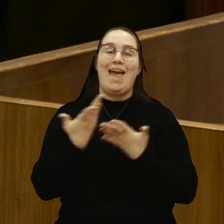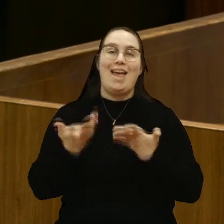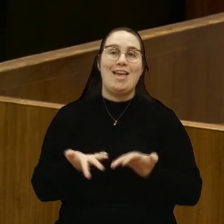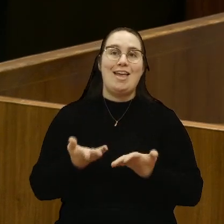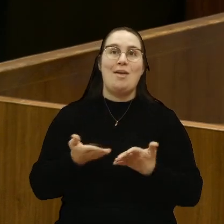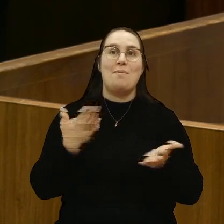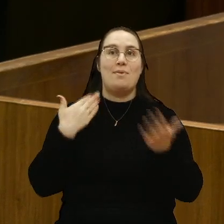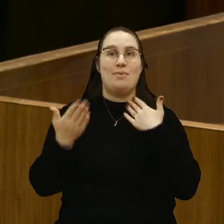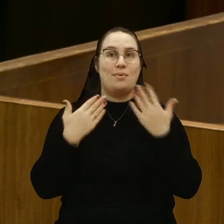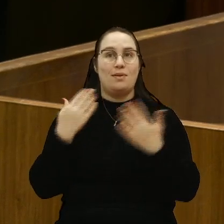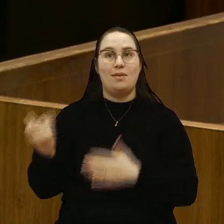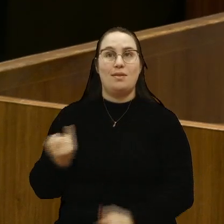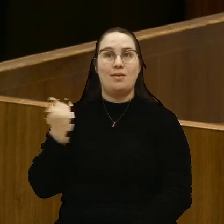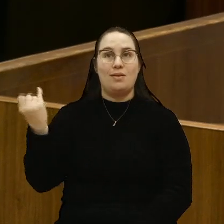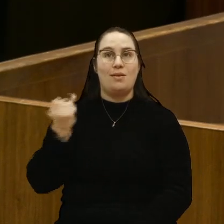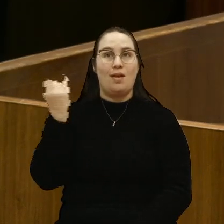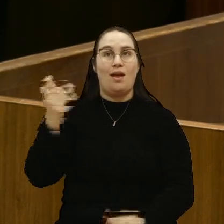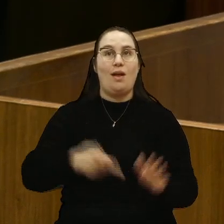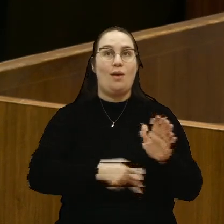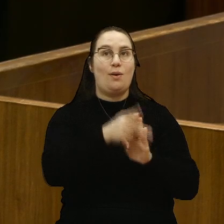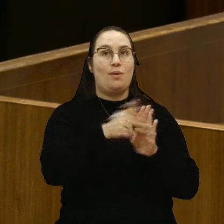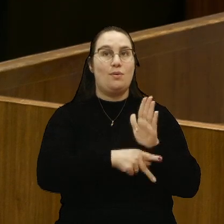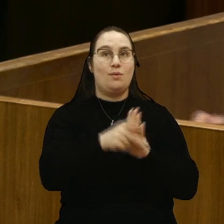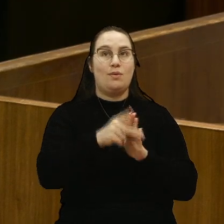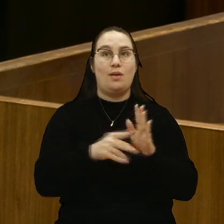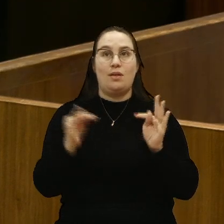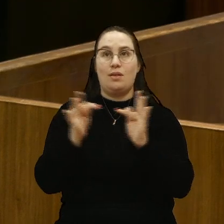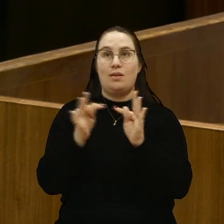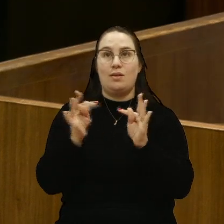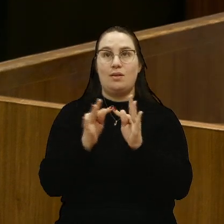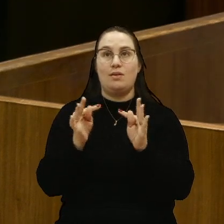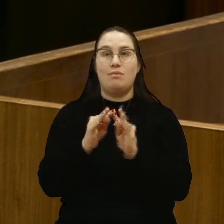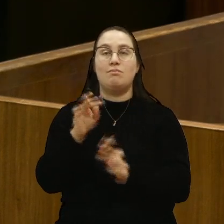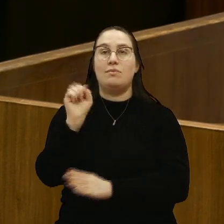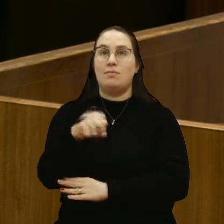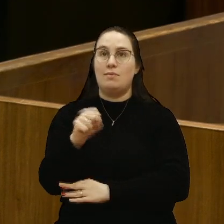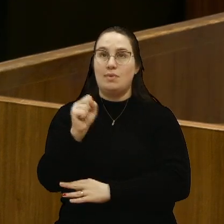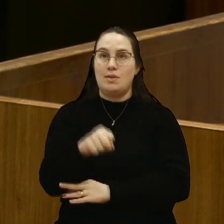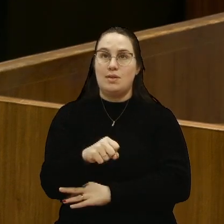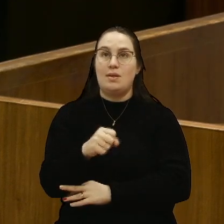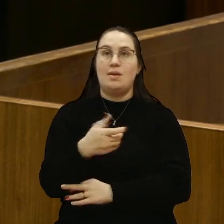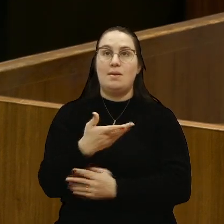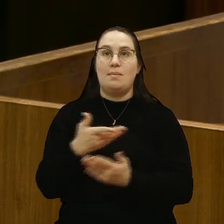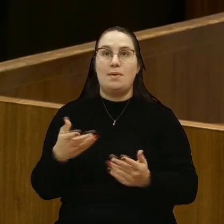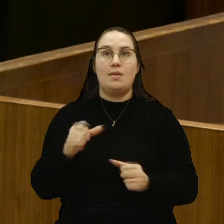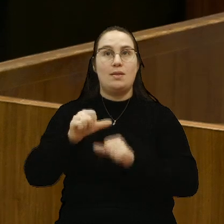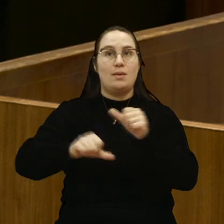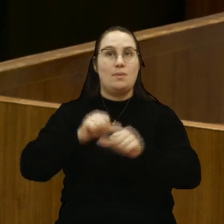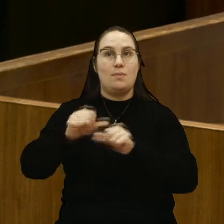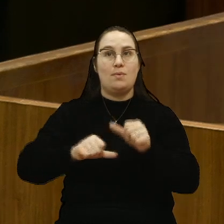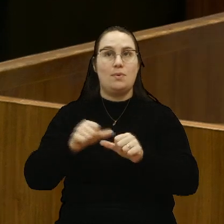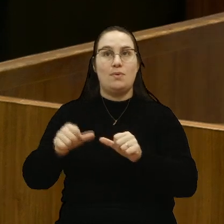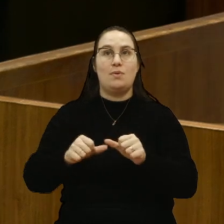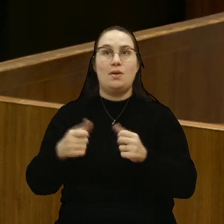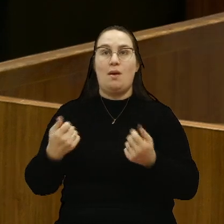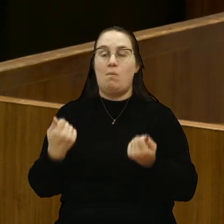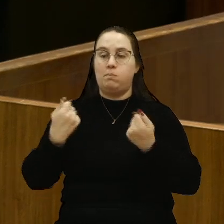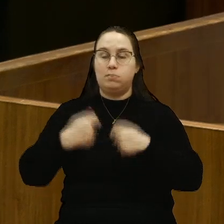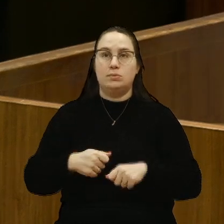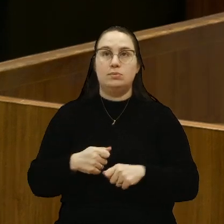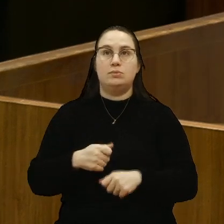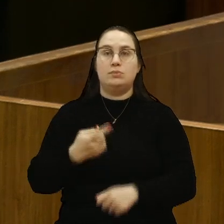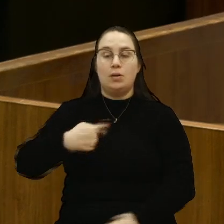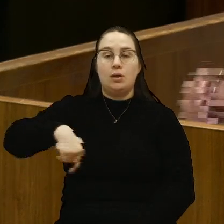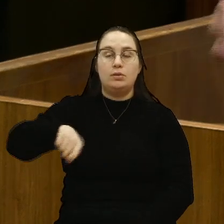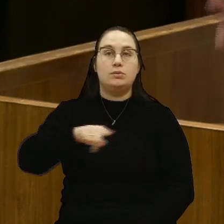bem importante, colegas, é um projeto técnico, sim, vereador, mas que muda uma competência muito grande para